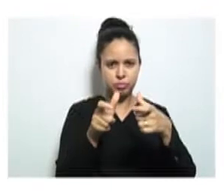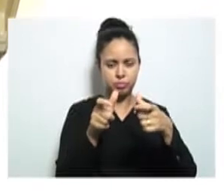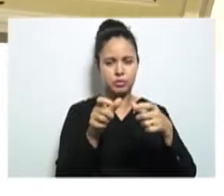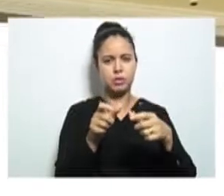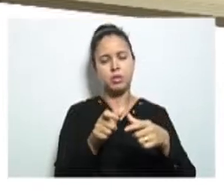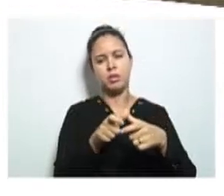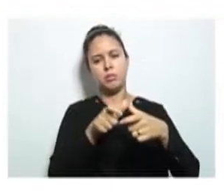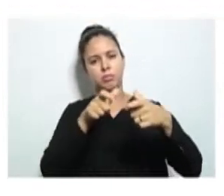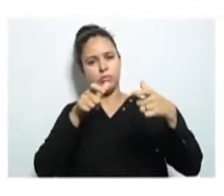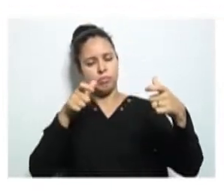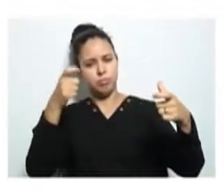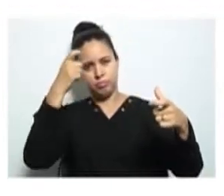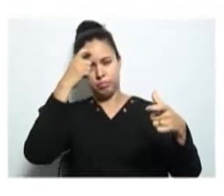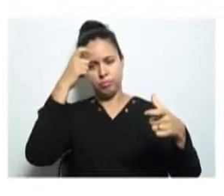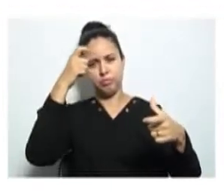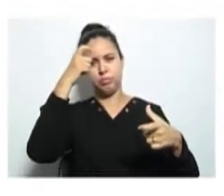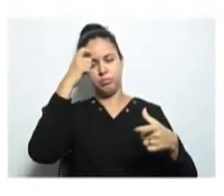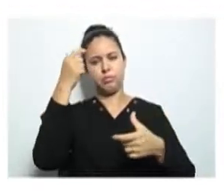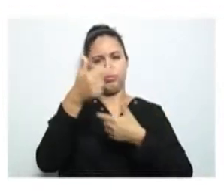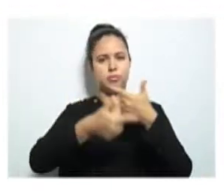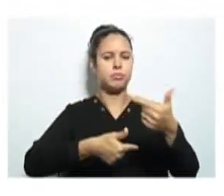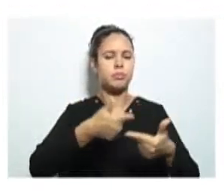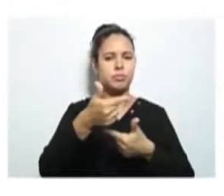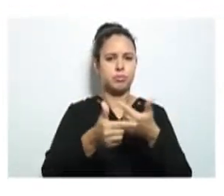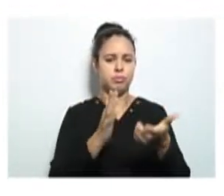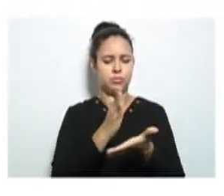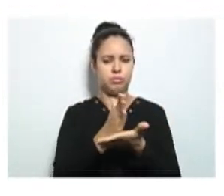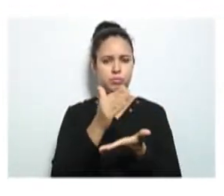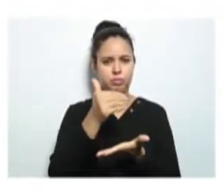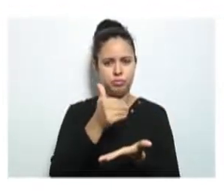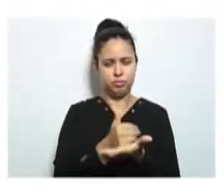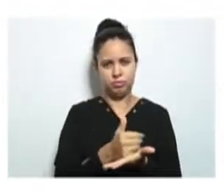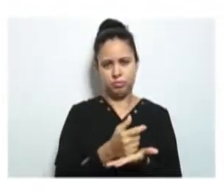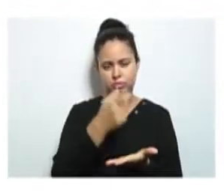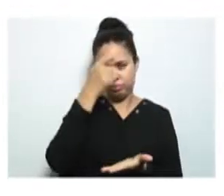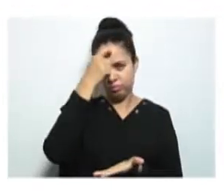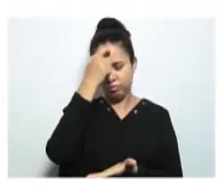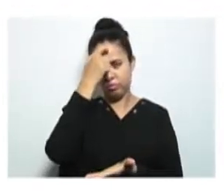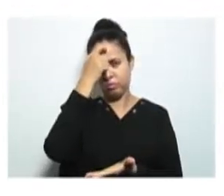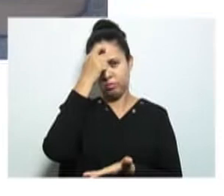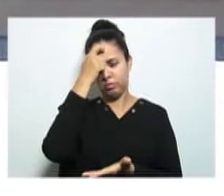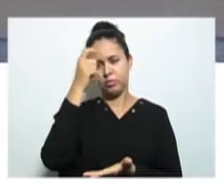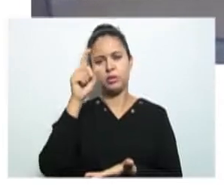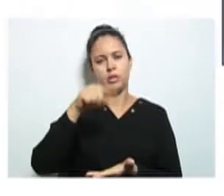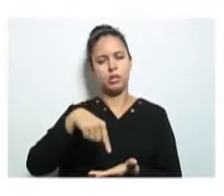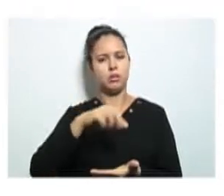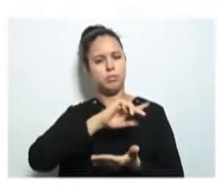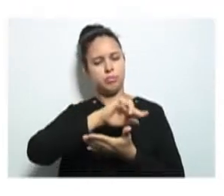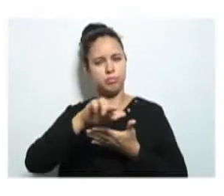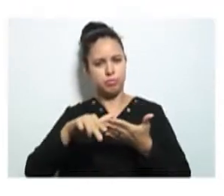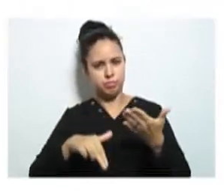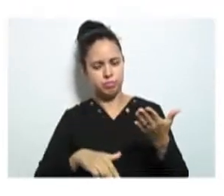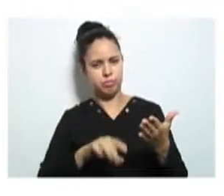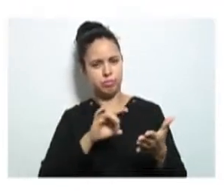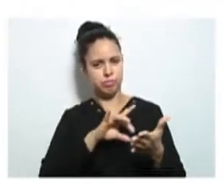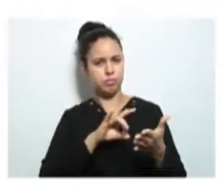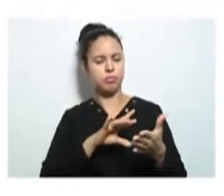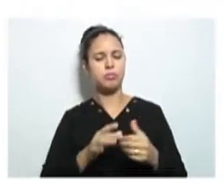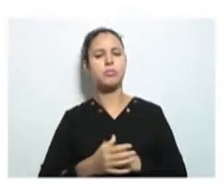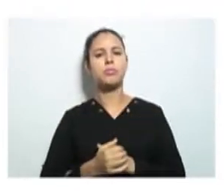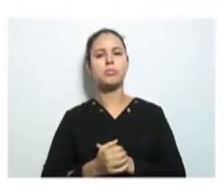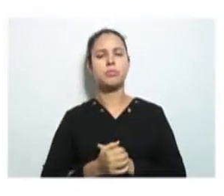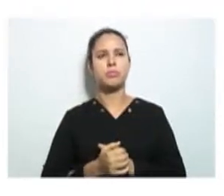processamento, evolução do processador e divisão da memória em partições, a multiprogramação. Quarta fase,